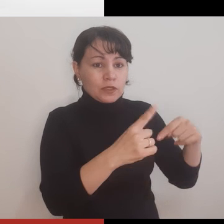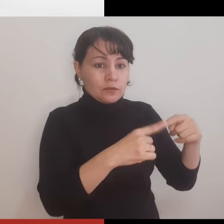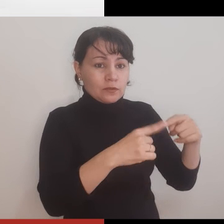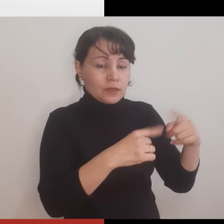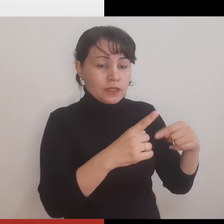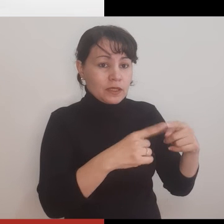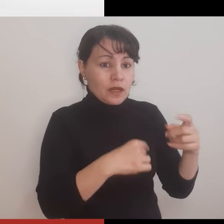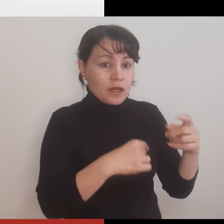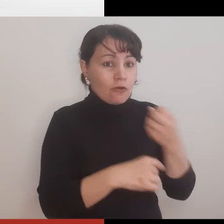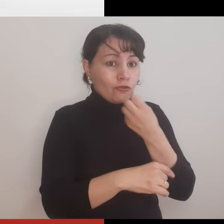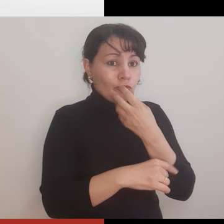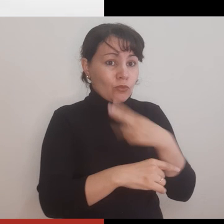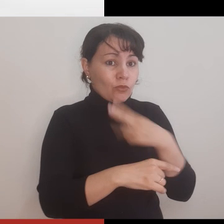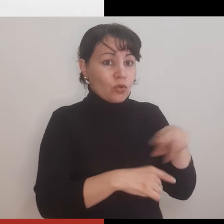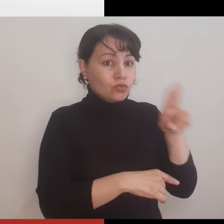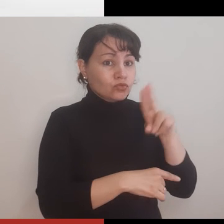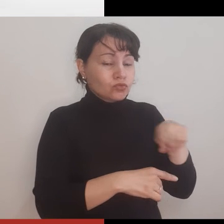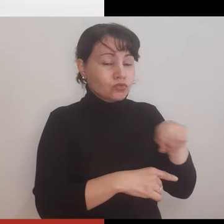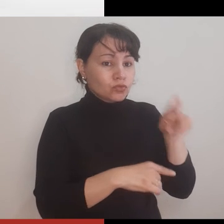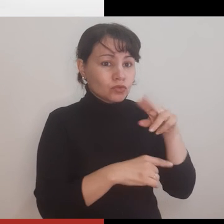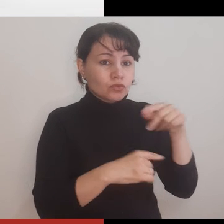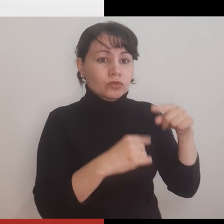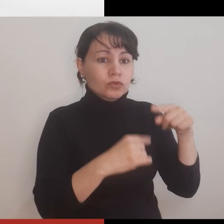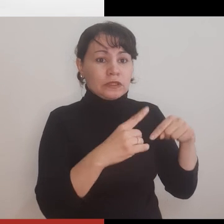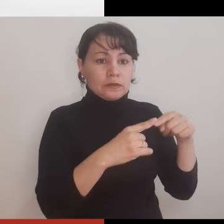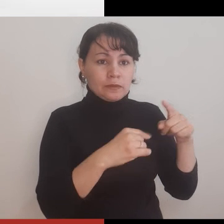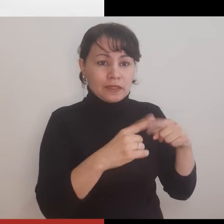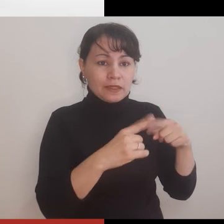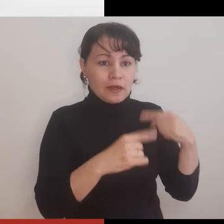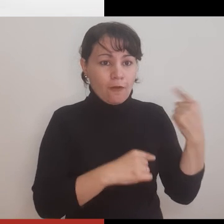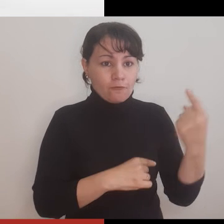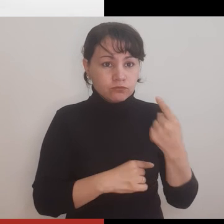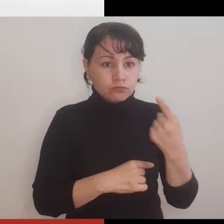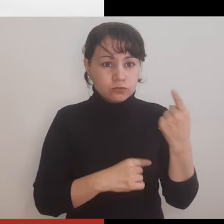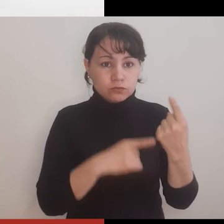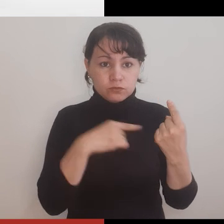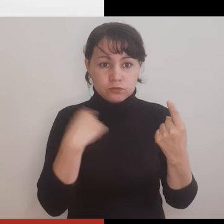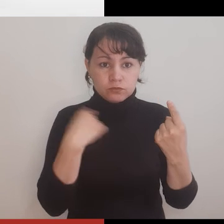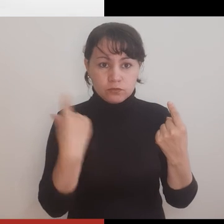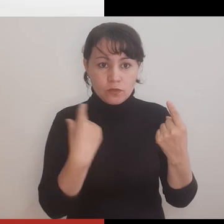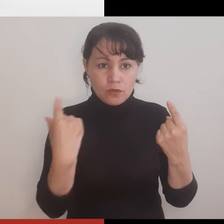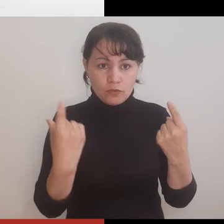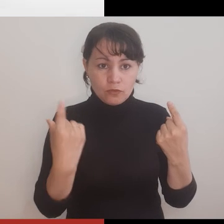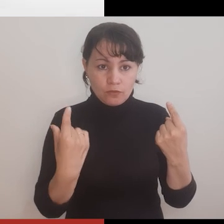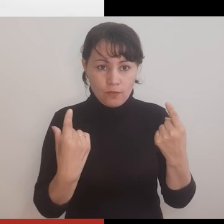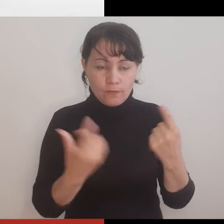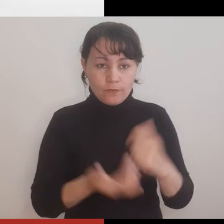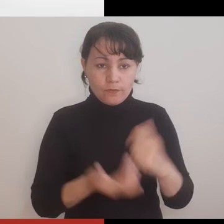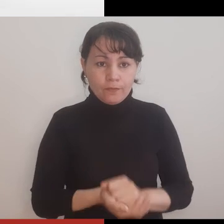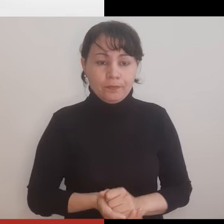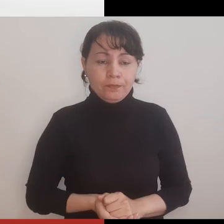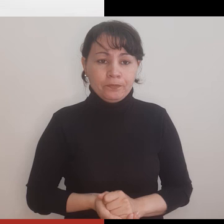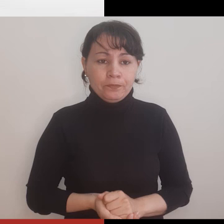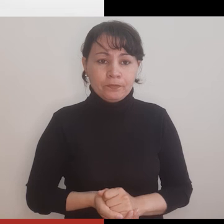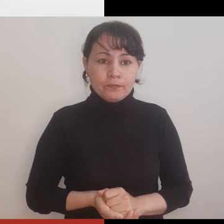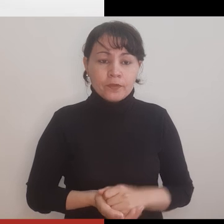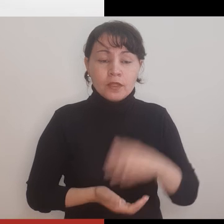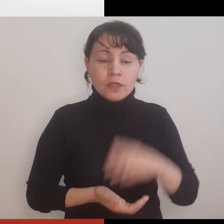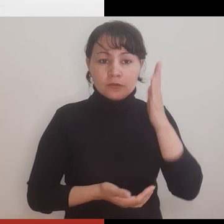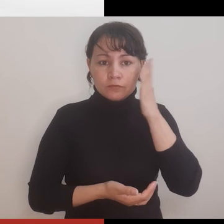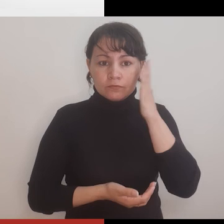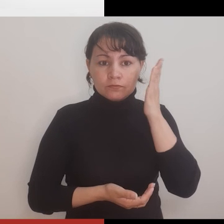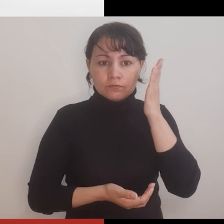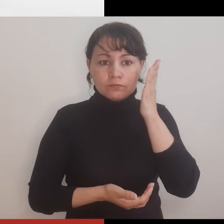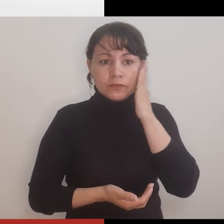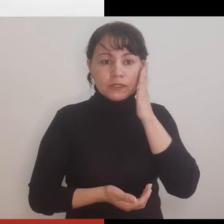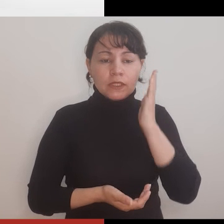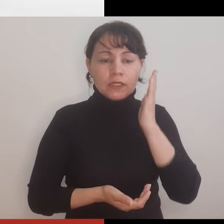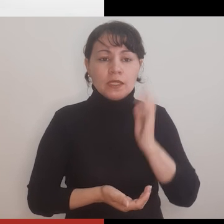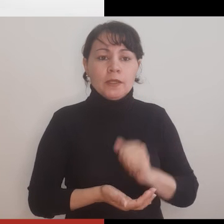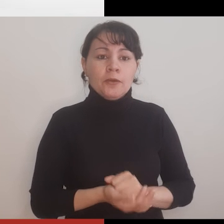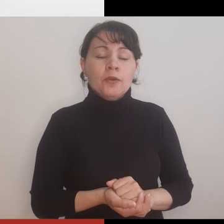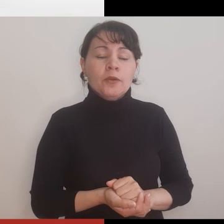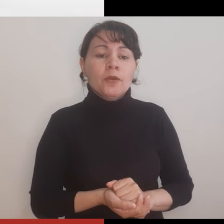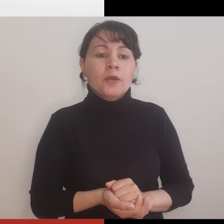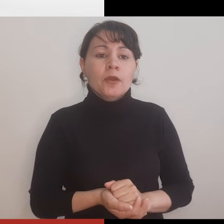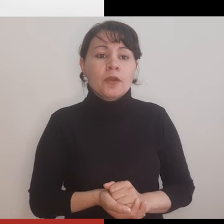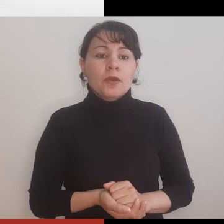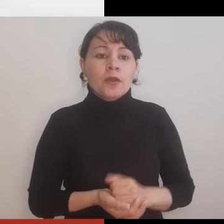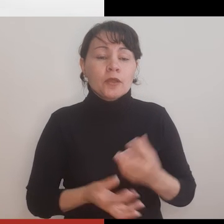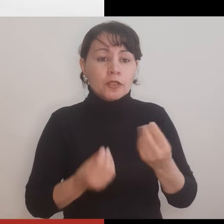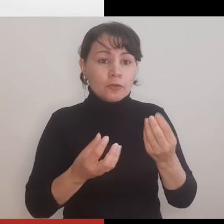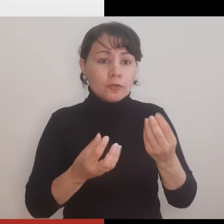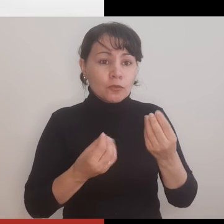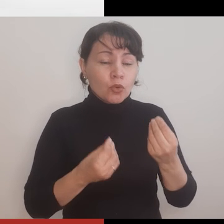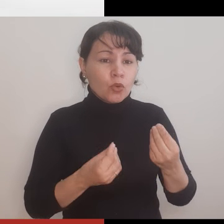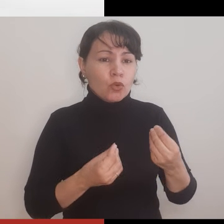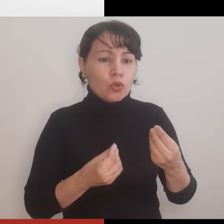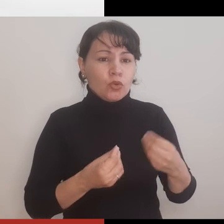dos equipamentos de proteção individual. A gente sabe que várias